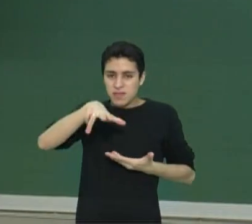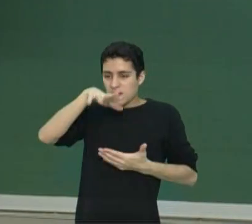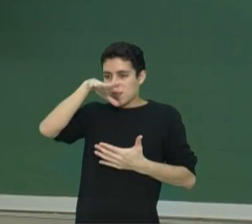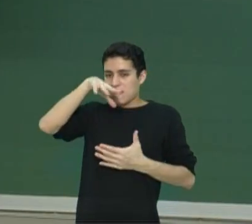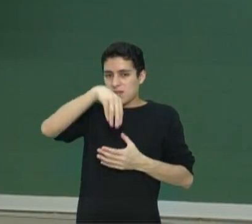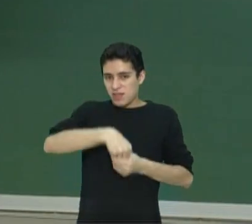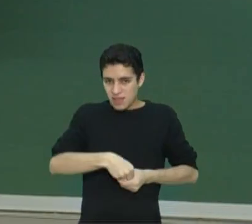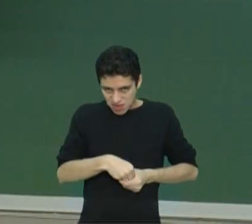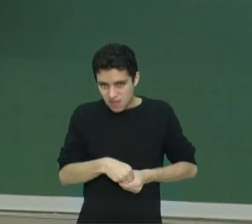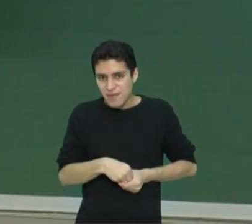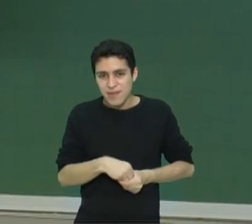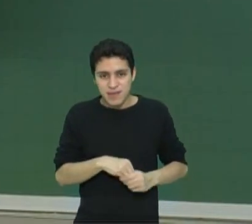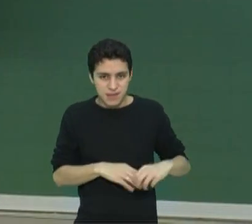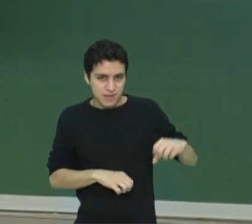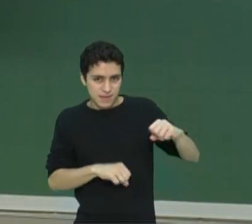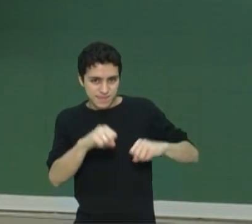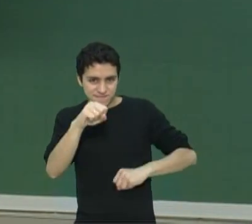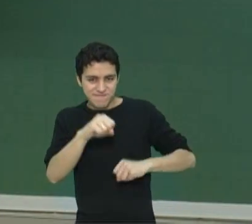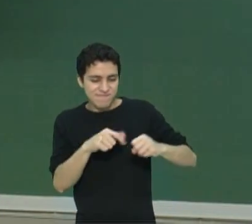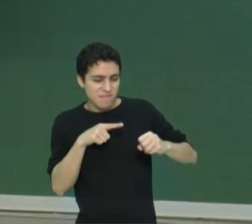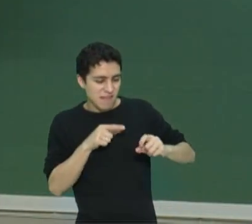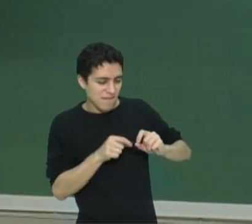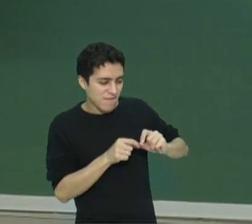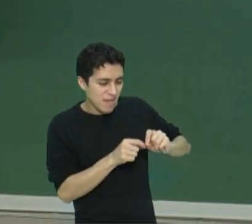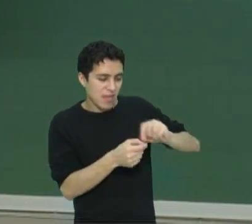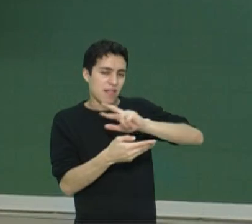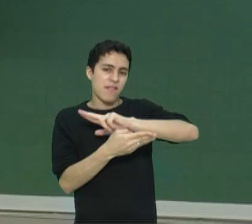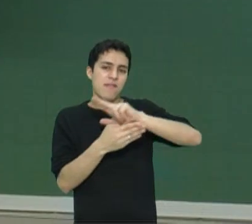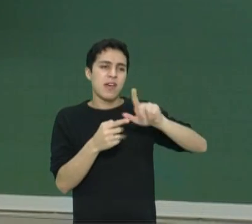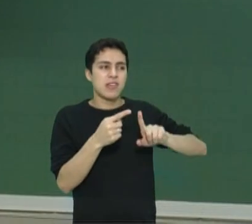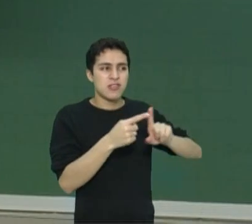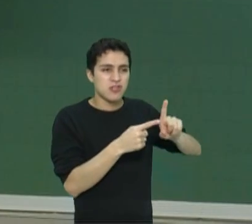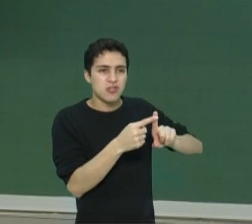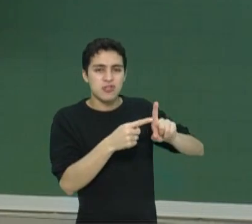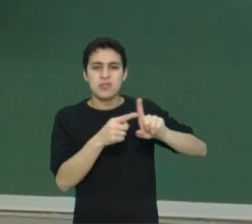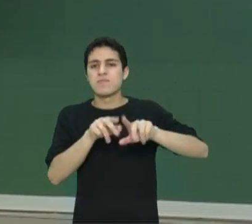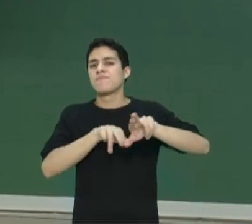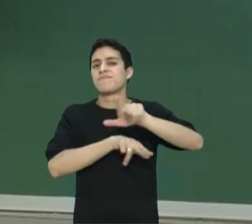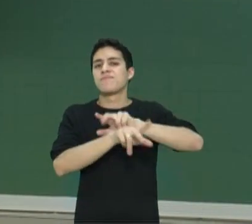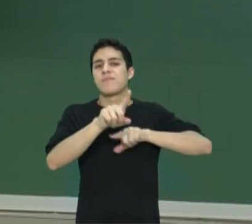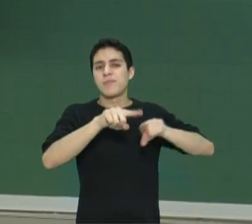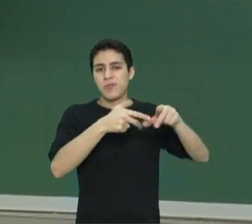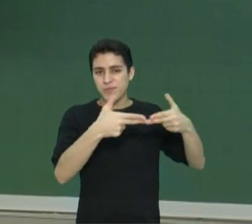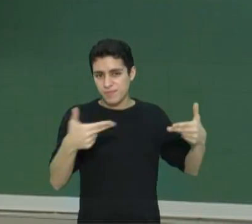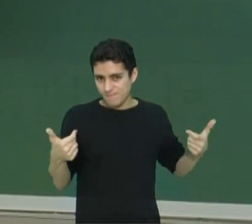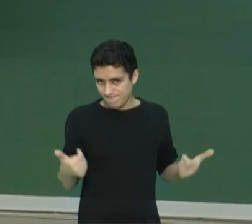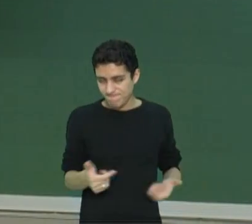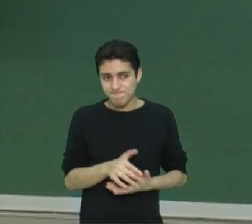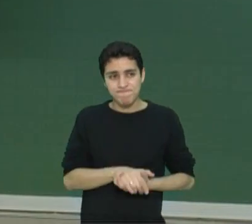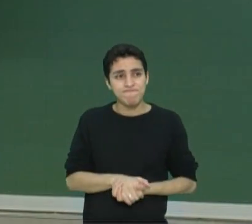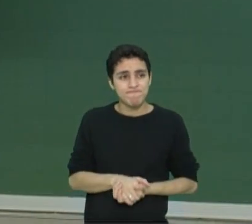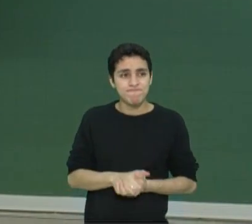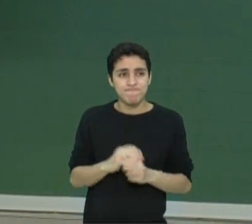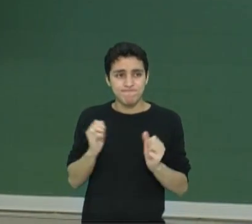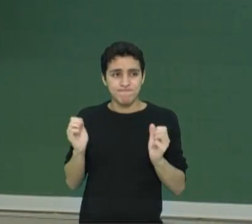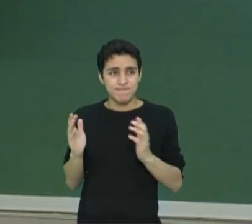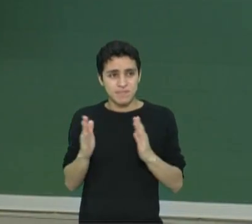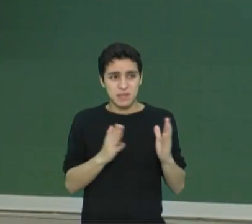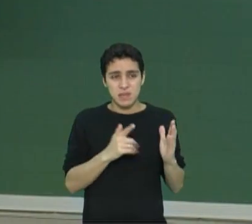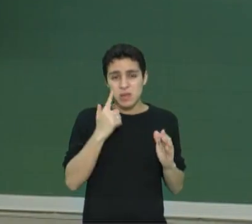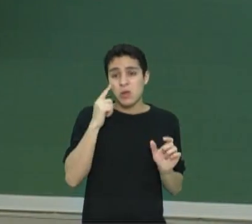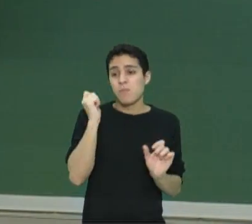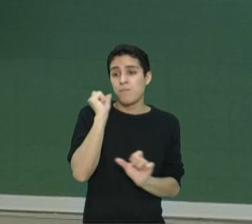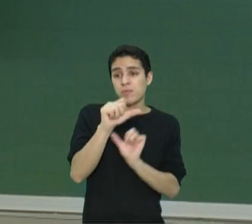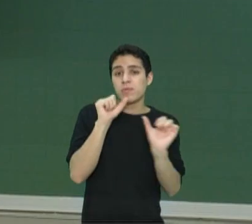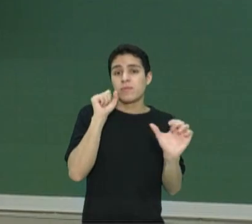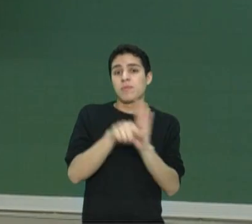na indústria tem fábrica fábrica vários produtos isso é importantíssimo para a atividade industrial e agora outra mudança